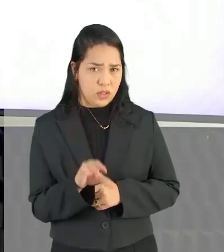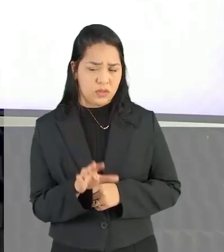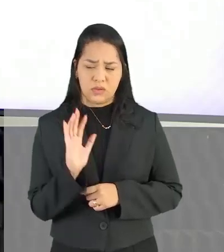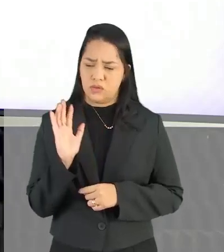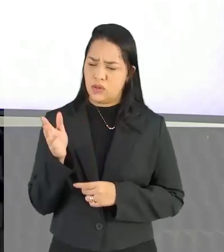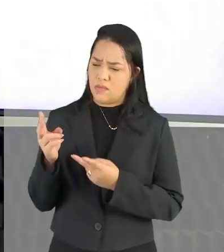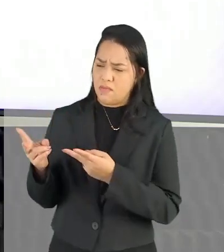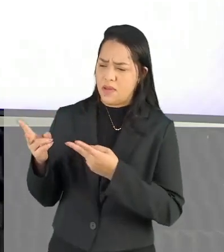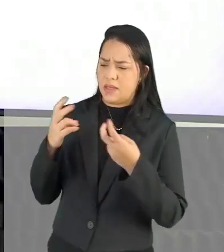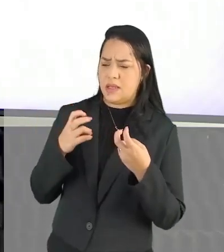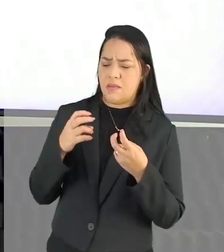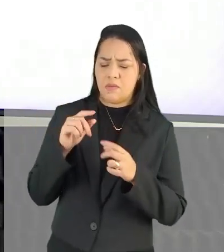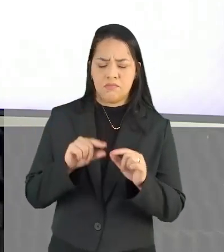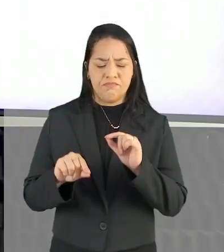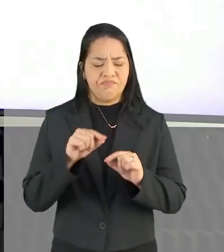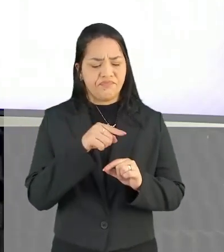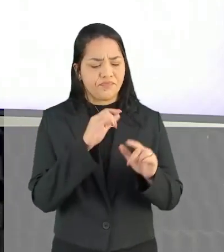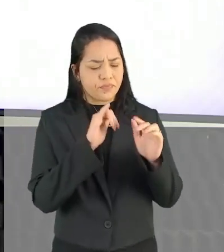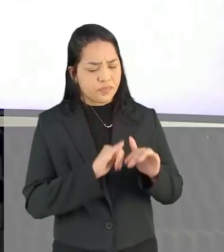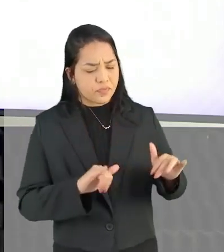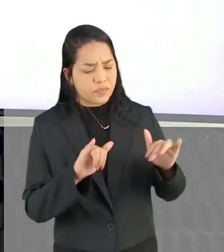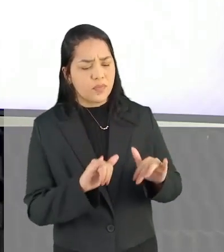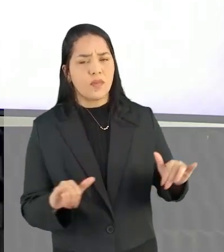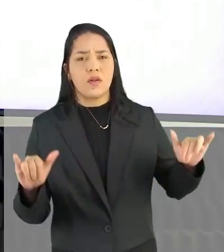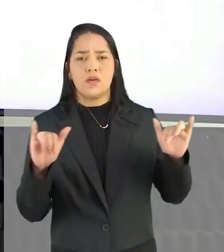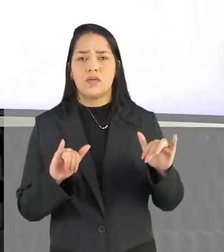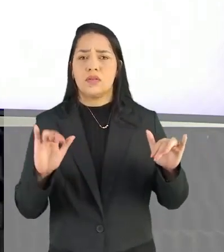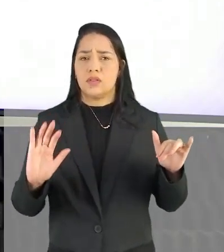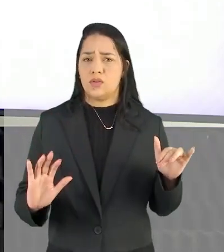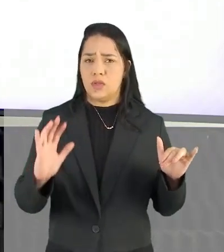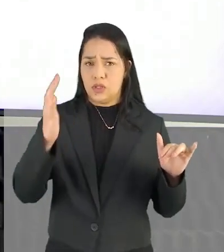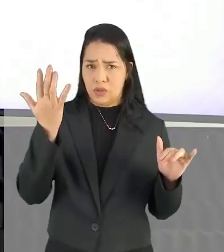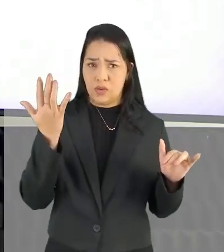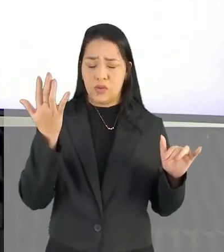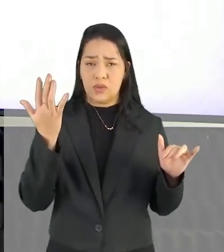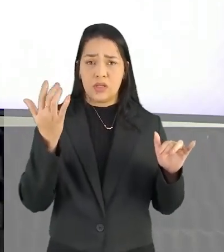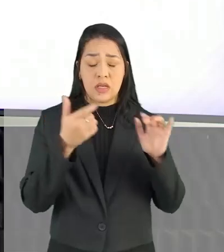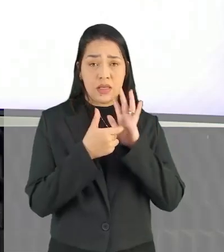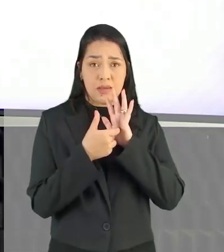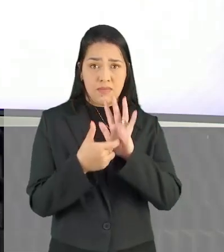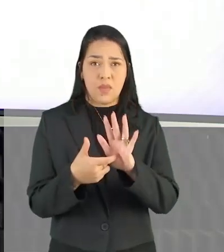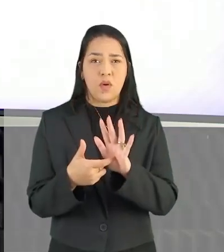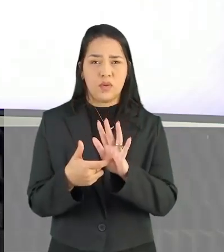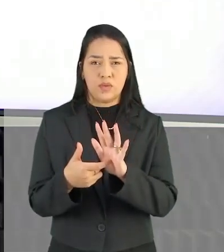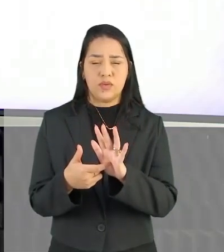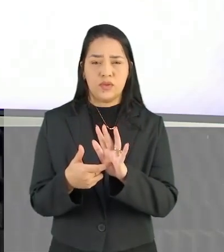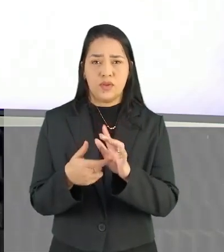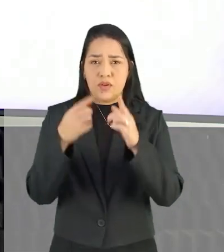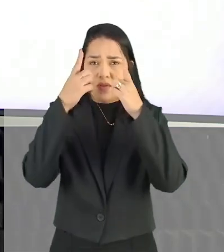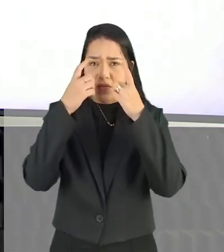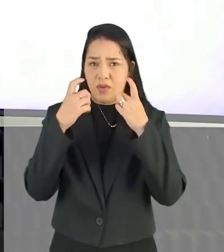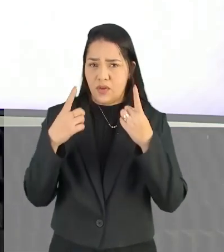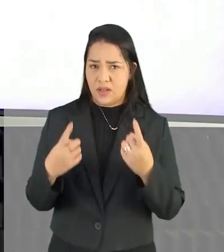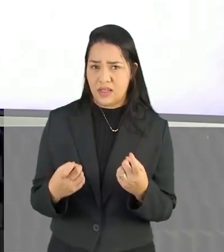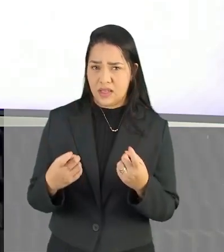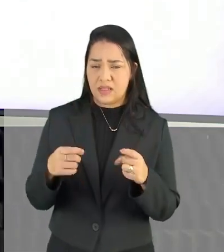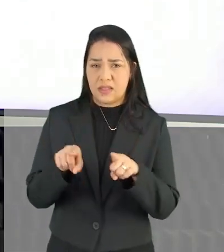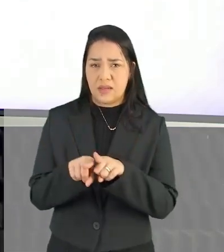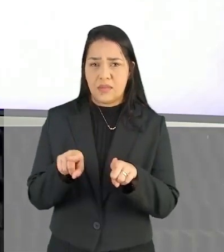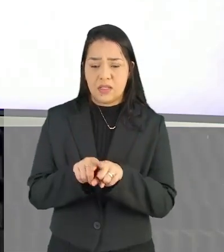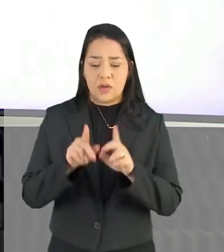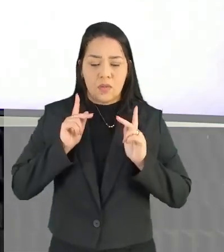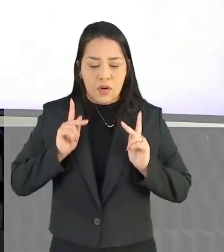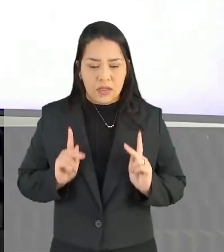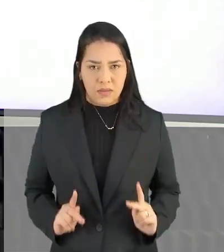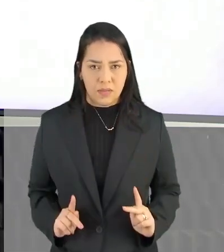já percebe que, elencando essas informações, essas situações que propiciam essa violência, esse comportamento